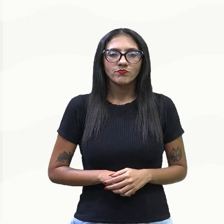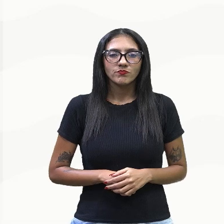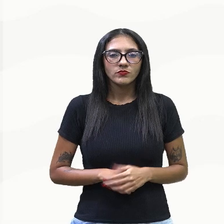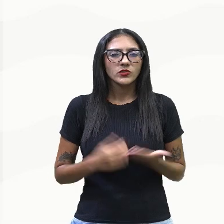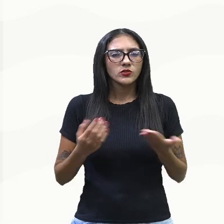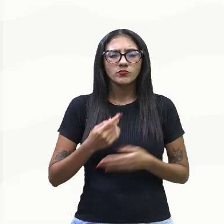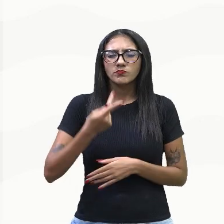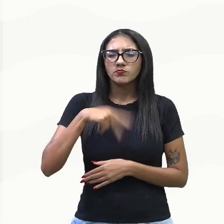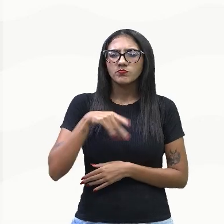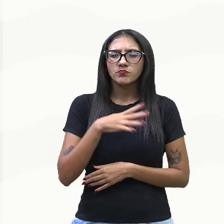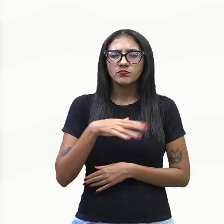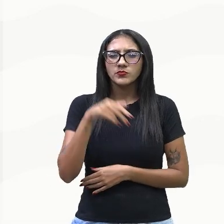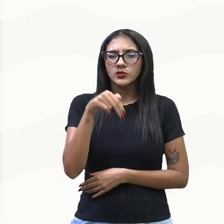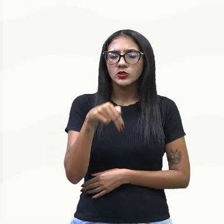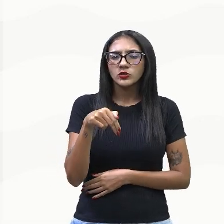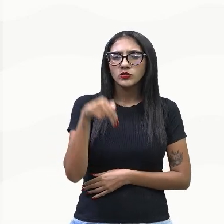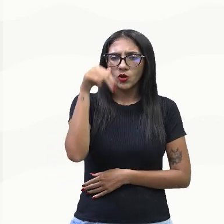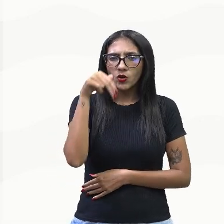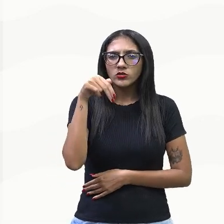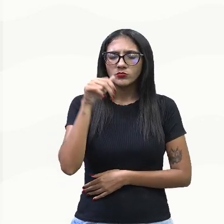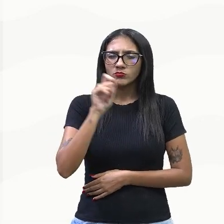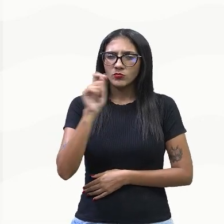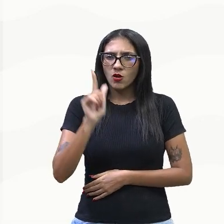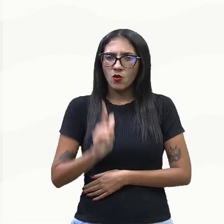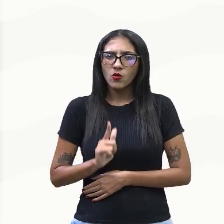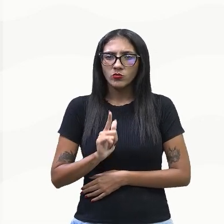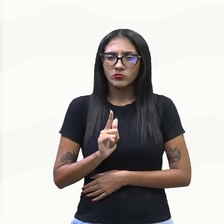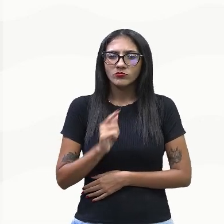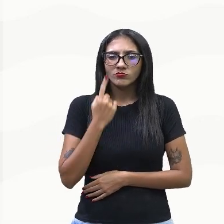região norte. É o azul mais forte, olha aí,